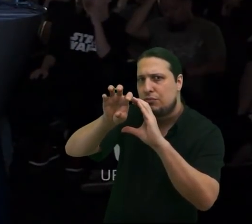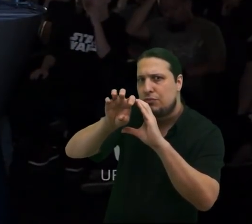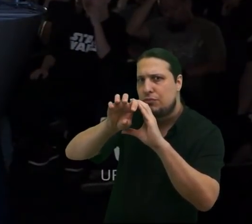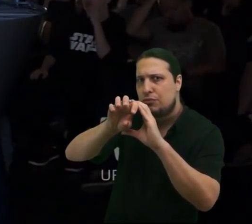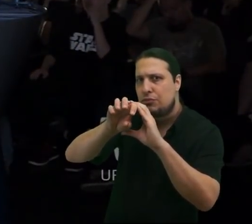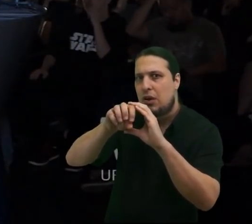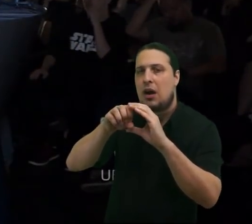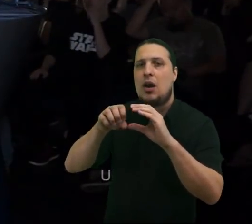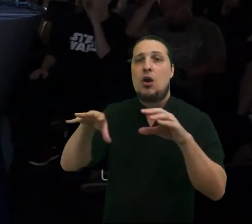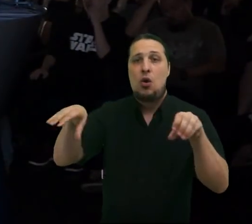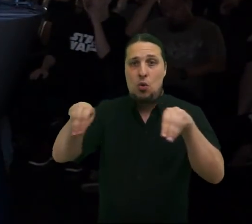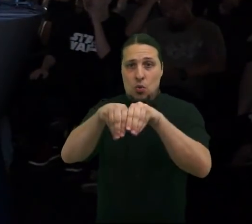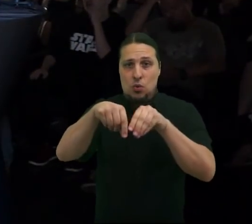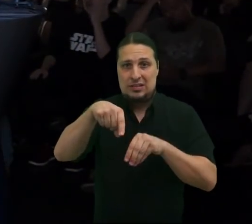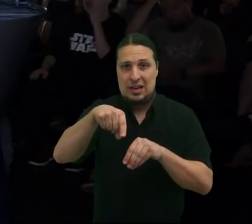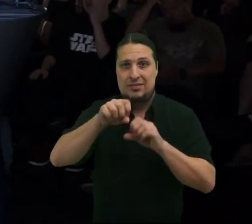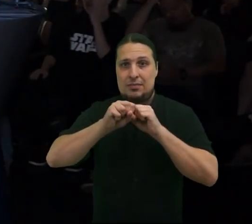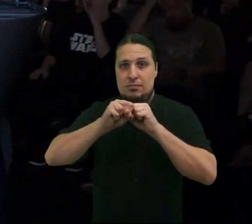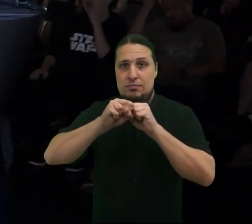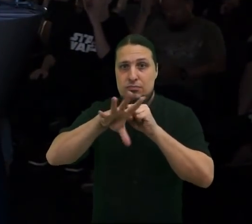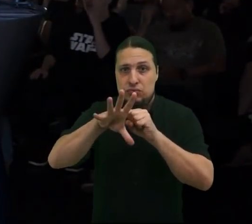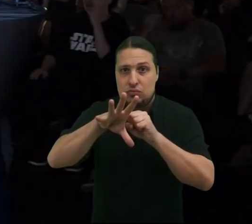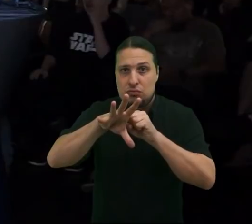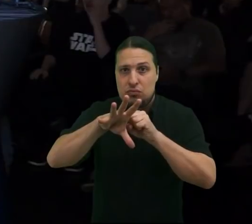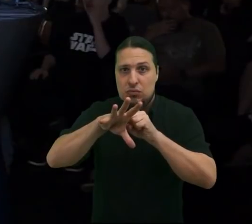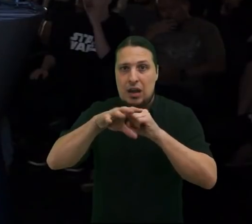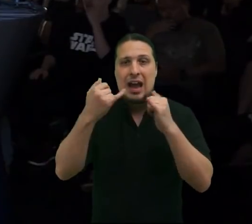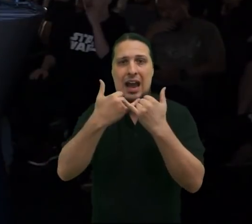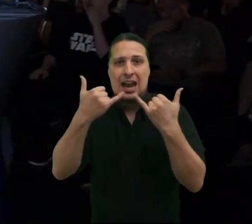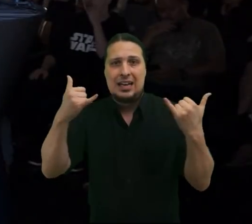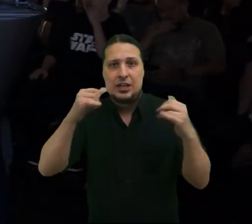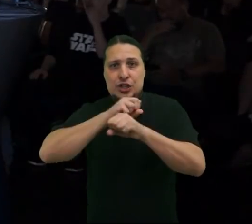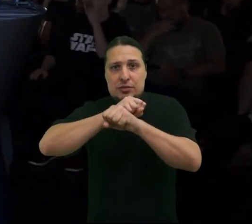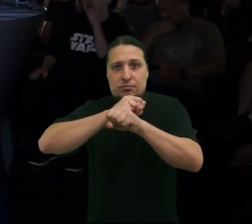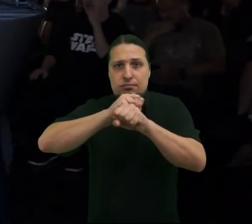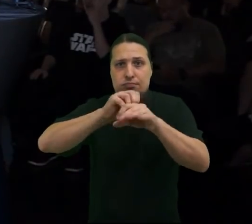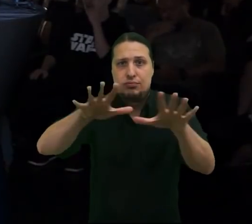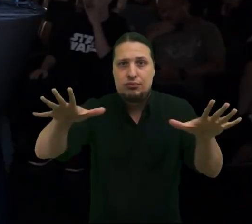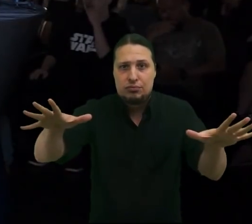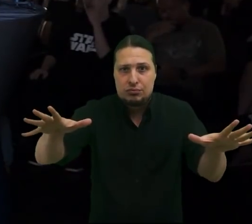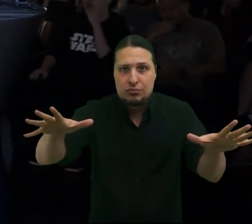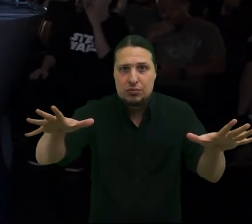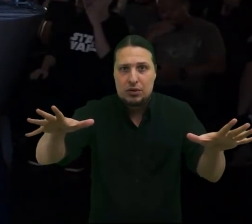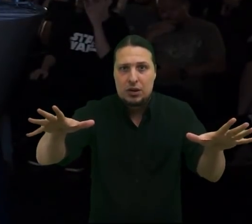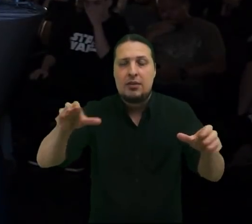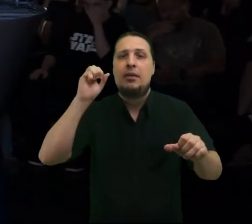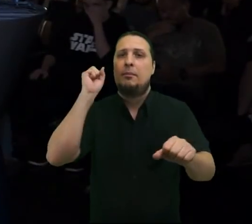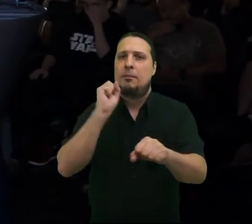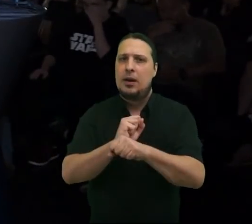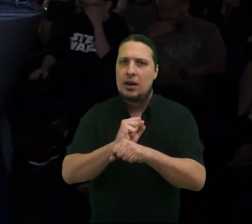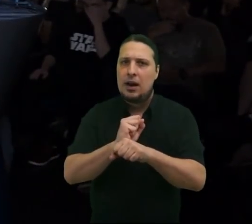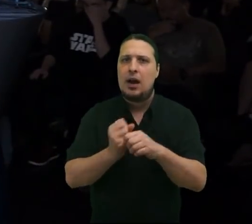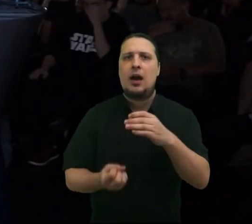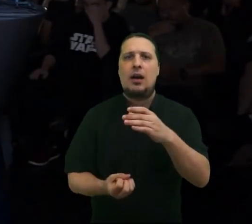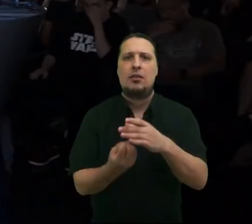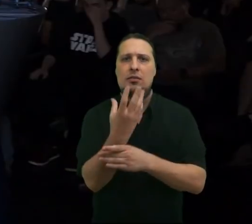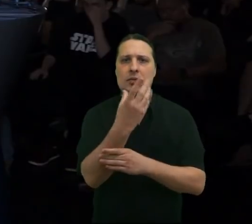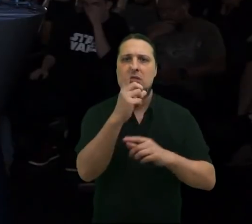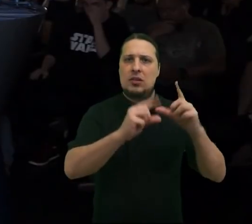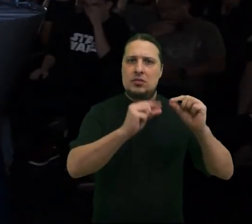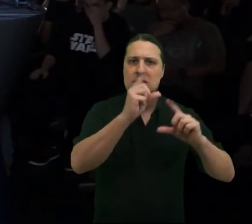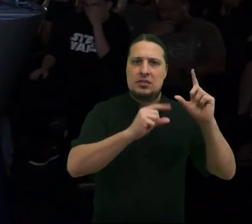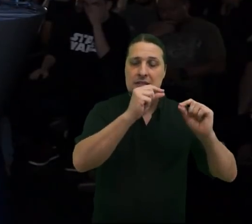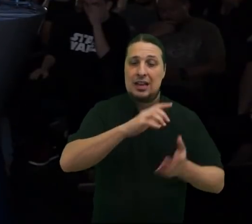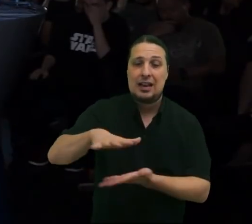desliga, a gravidade vai trazer esse material aqui de volta, ele vai entrar na galáxia de novo, daí eu vou ter de novo gás e